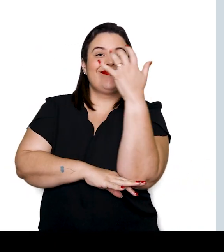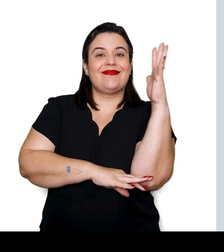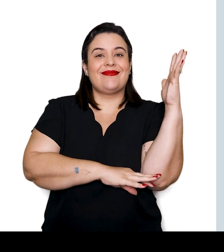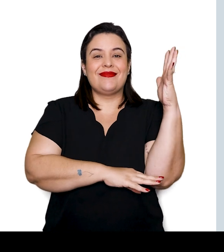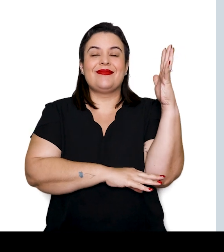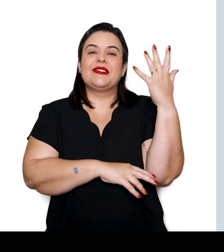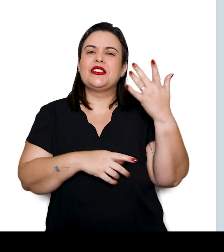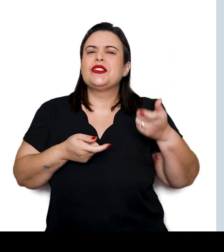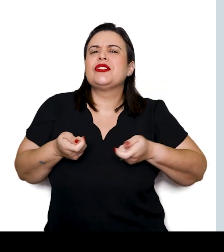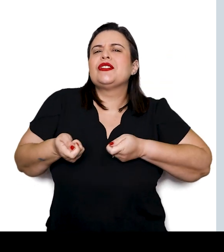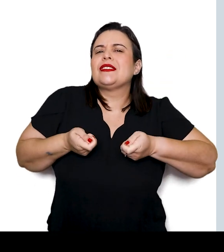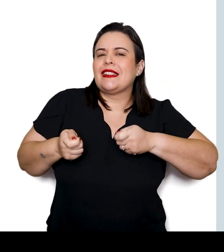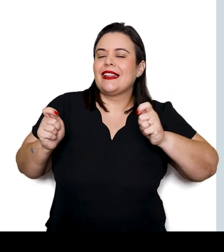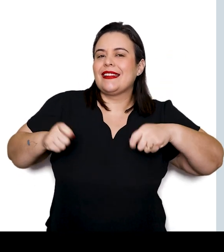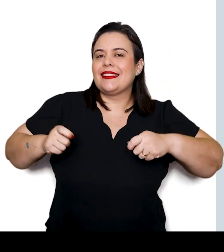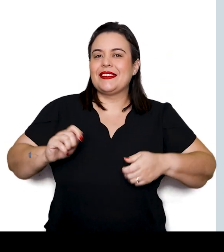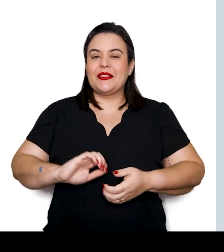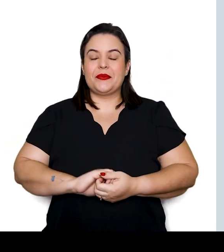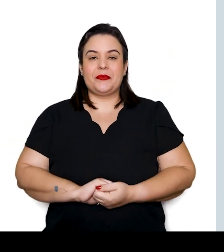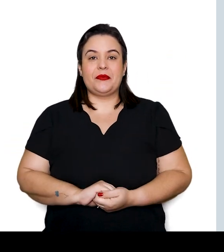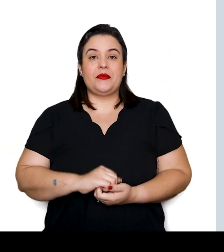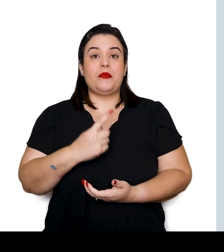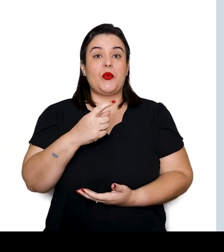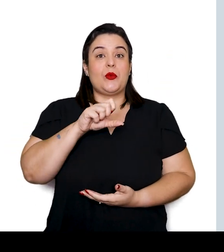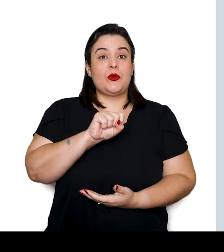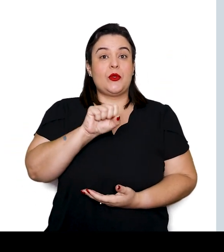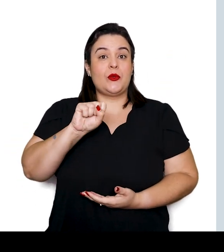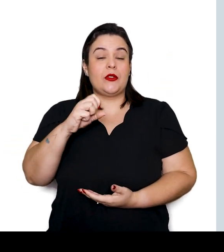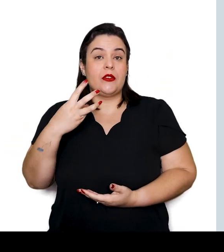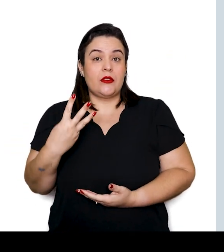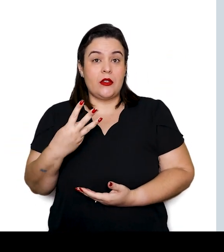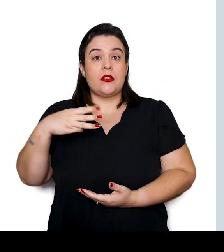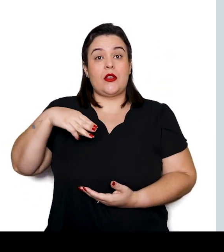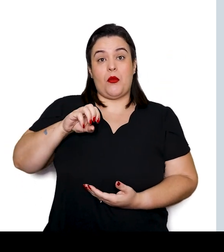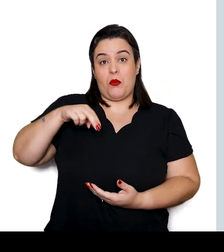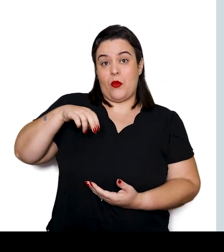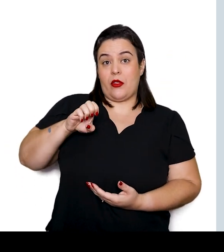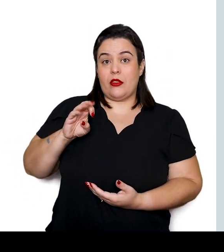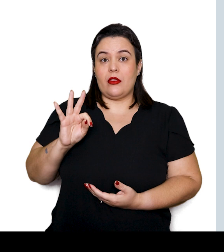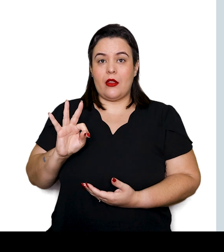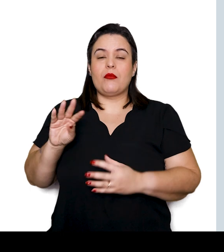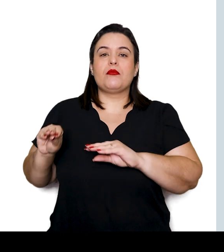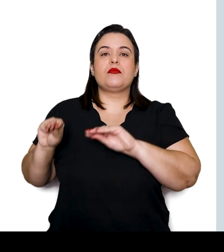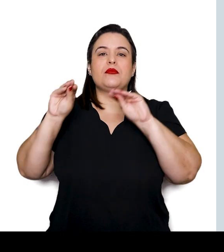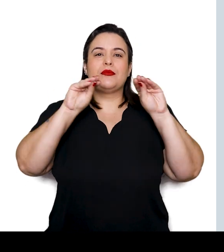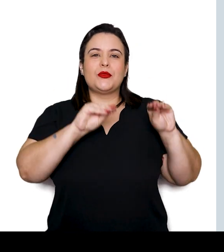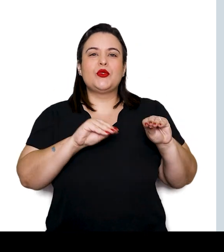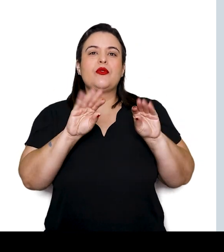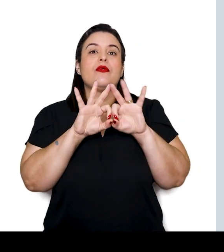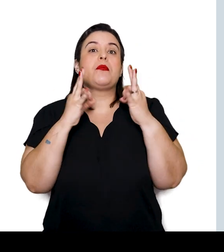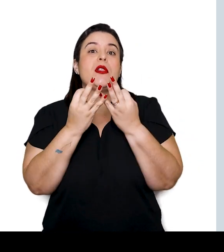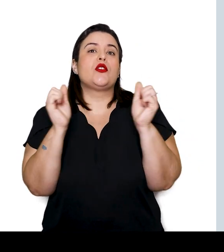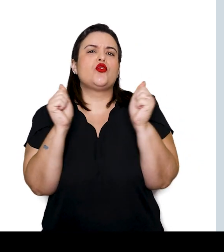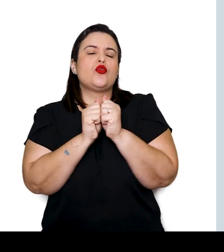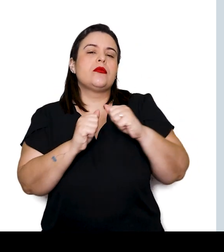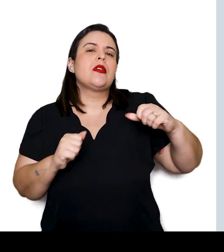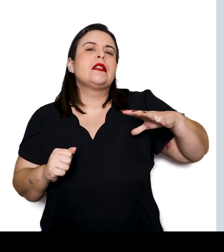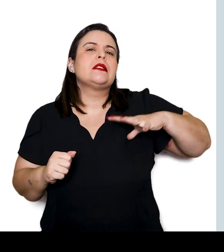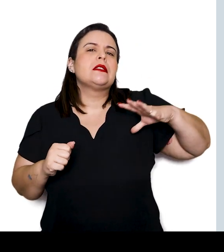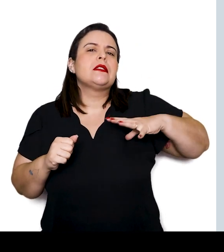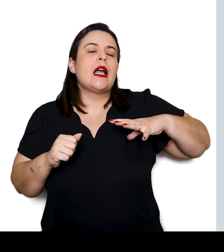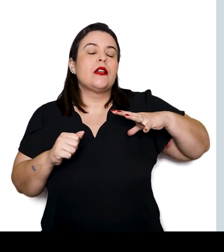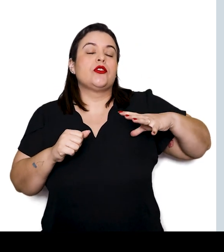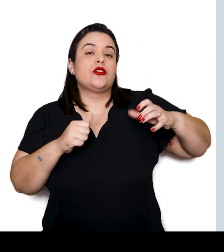Giverny, Natureza Domesticada. Em 1883, Monet se mudou com sua família para Giverny,